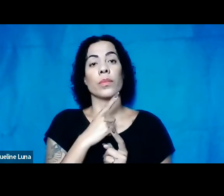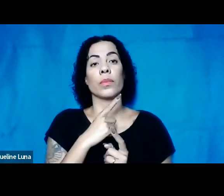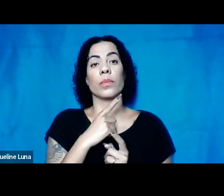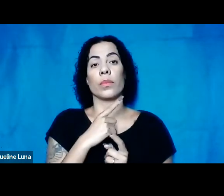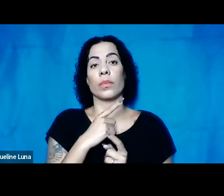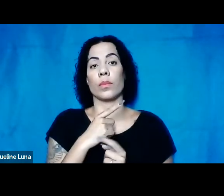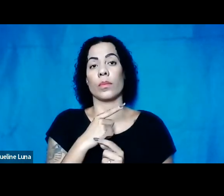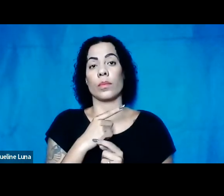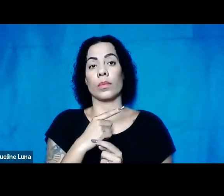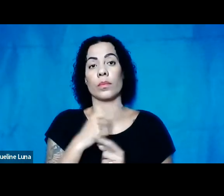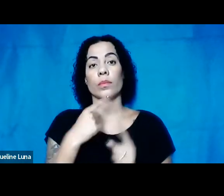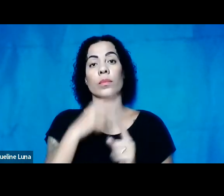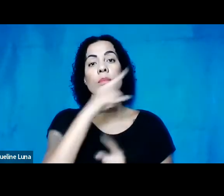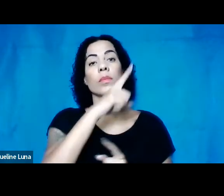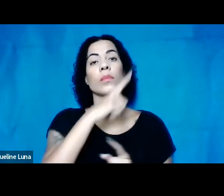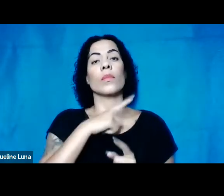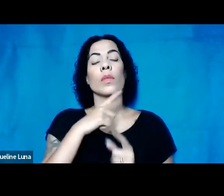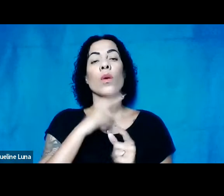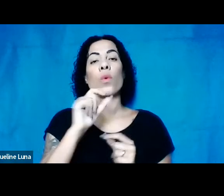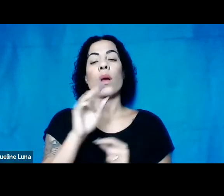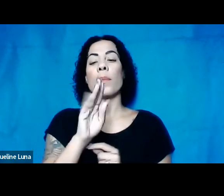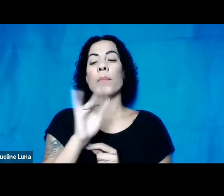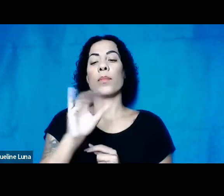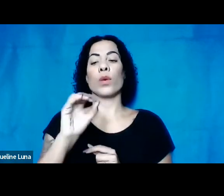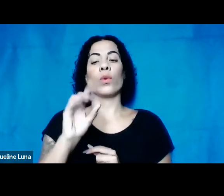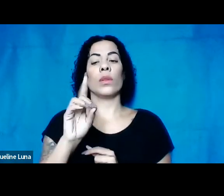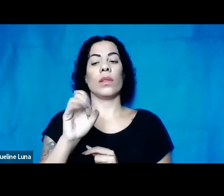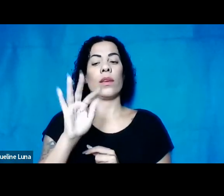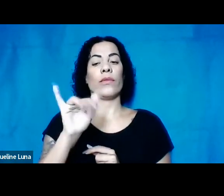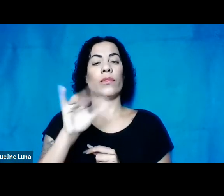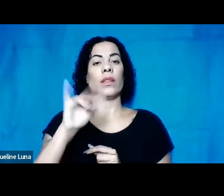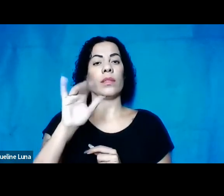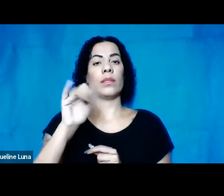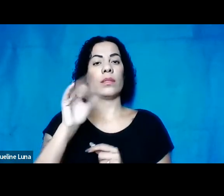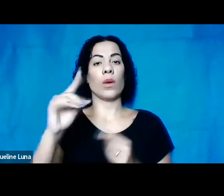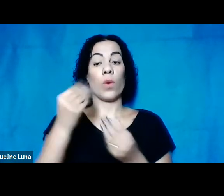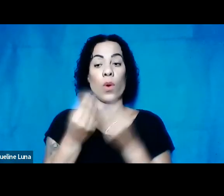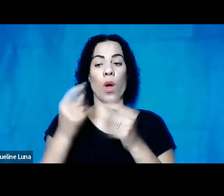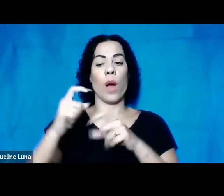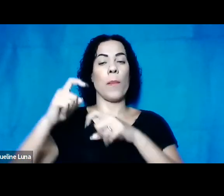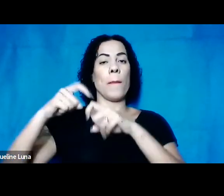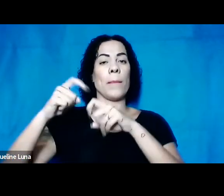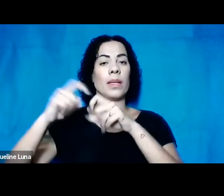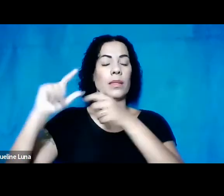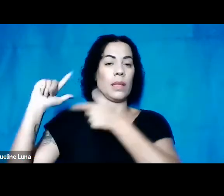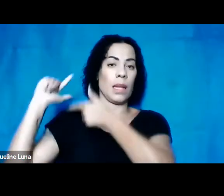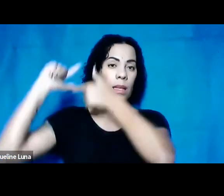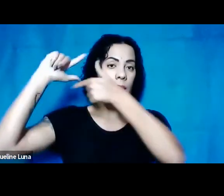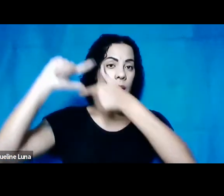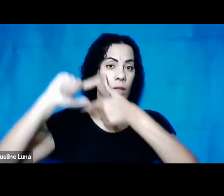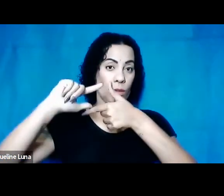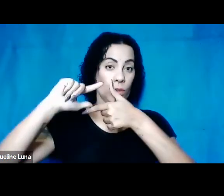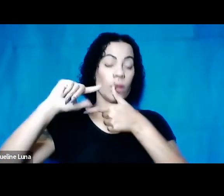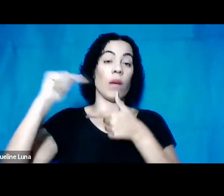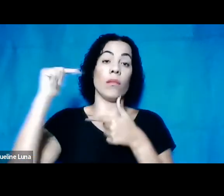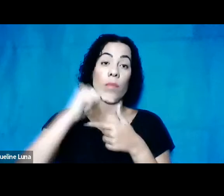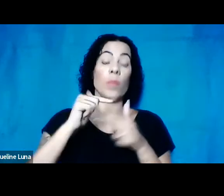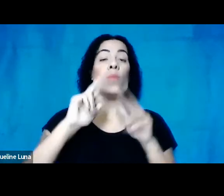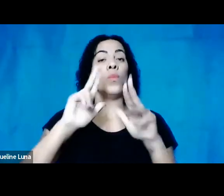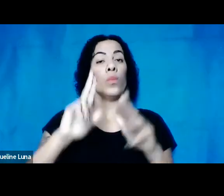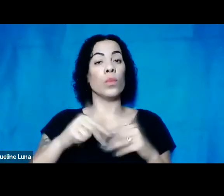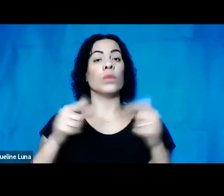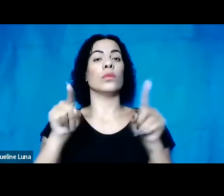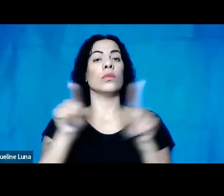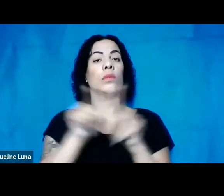a biodefinição corpórea, né, da medicina tradicional, né? Então, por isso, também essa questão